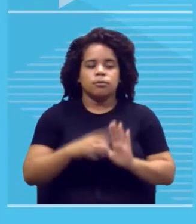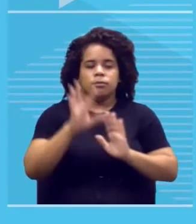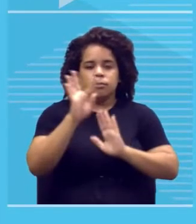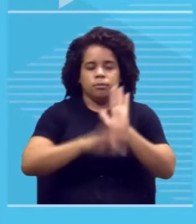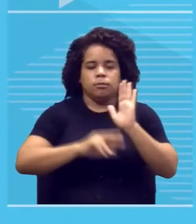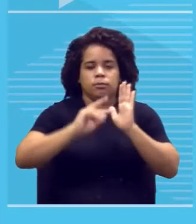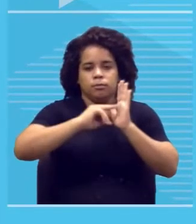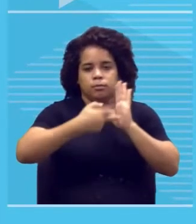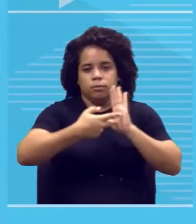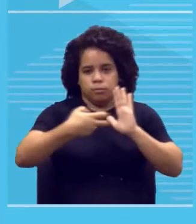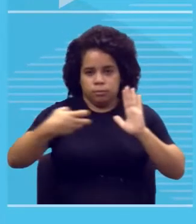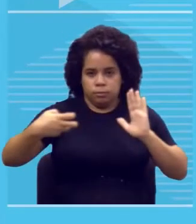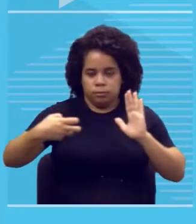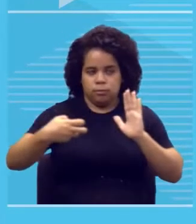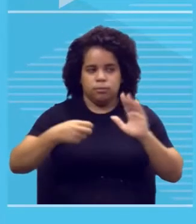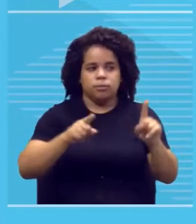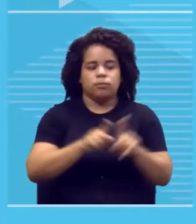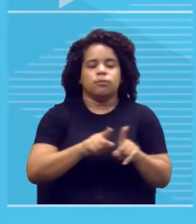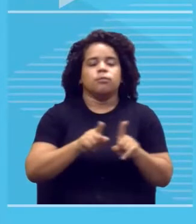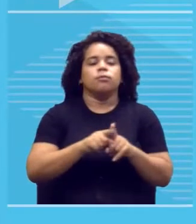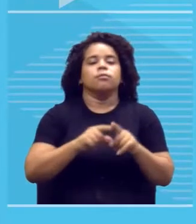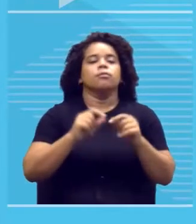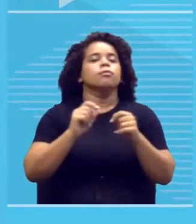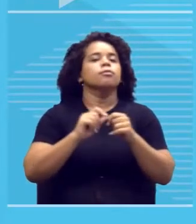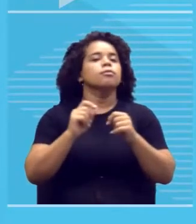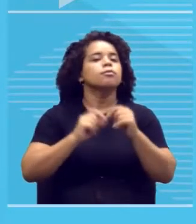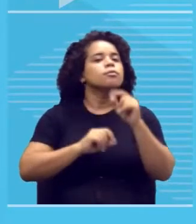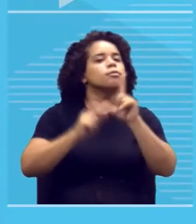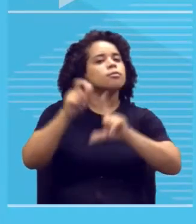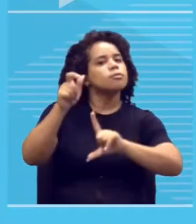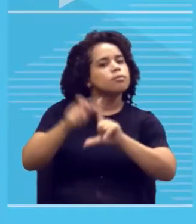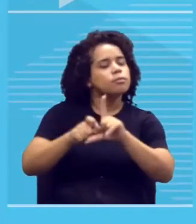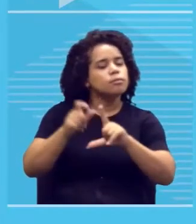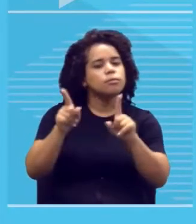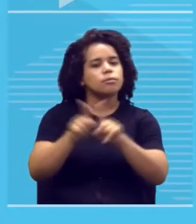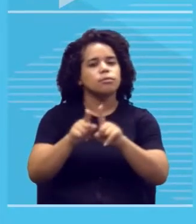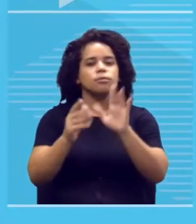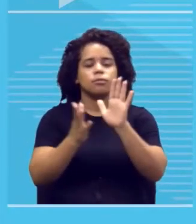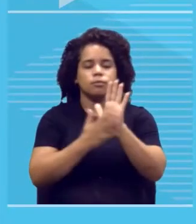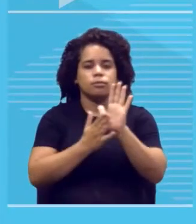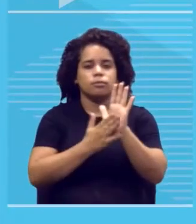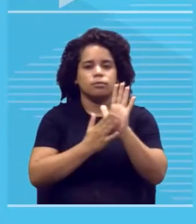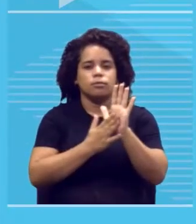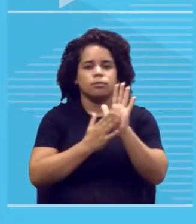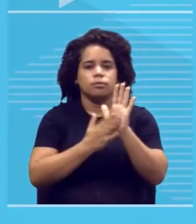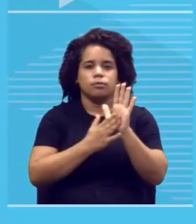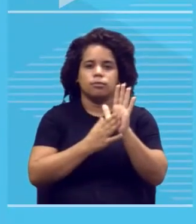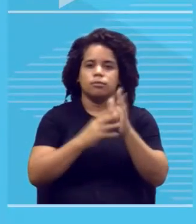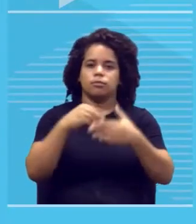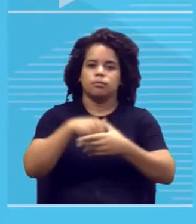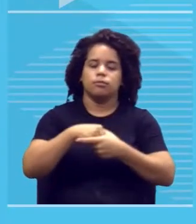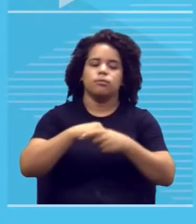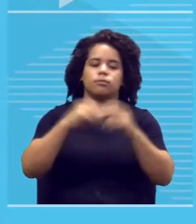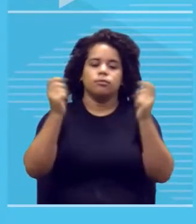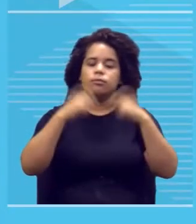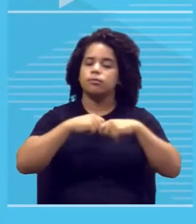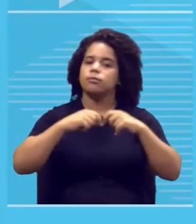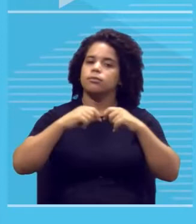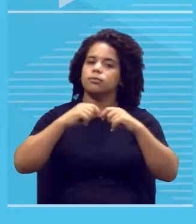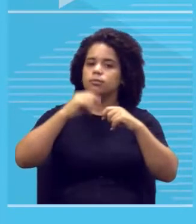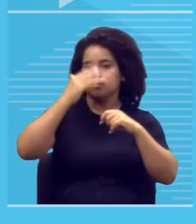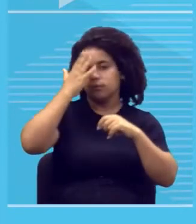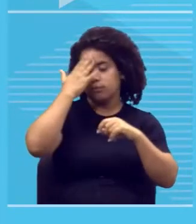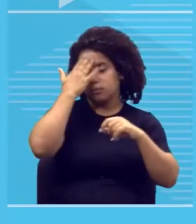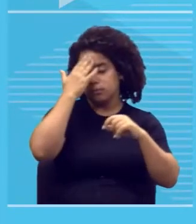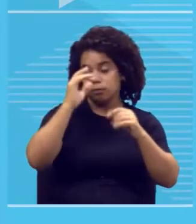interpretação a construção dos personagens a proposta interpretativa do Bertoldo brest